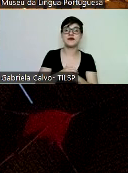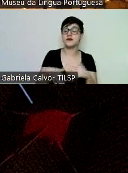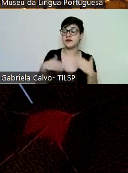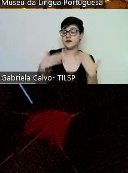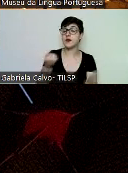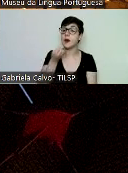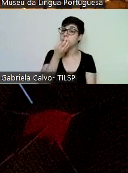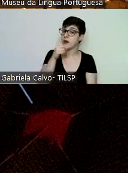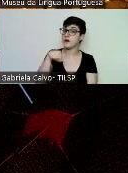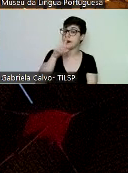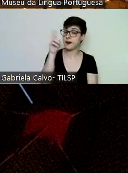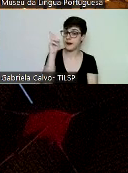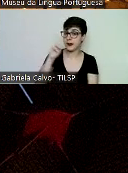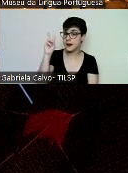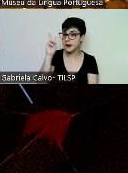que é bom lembrar